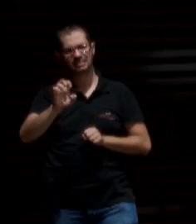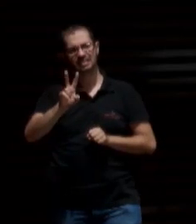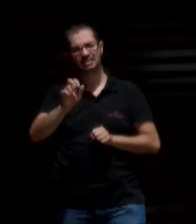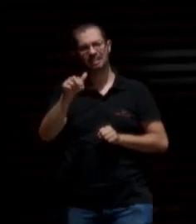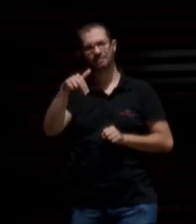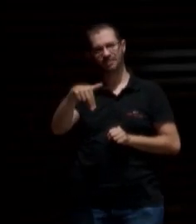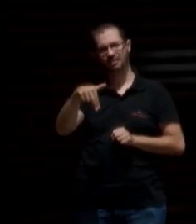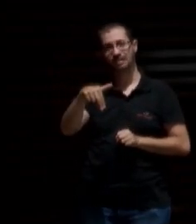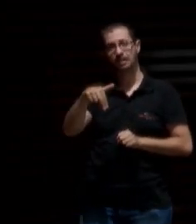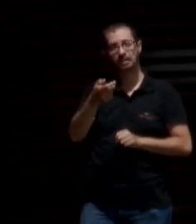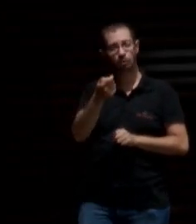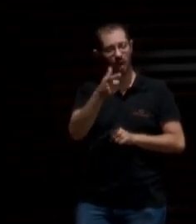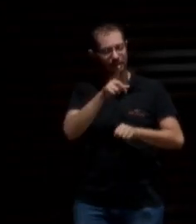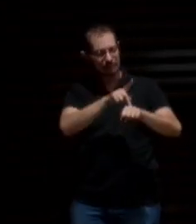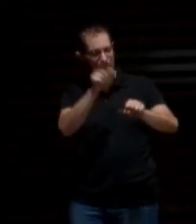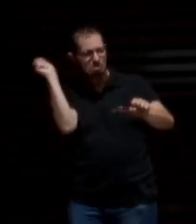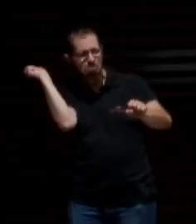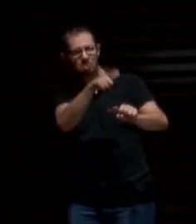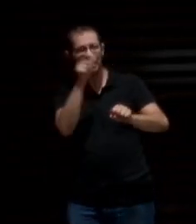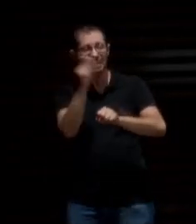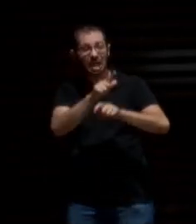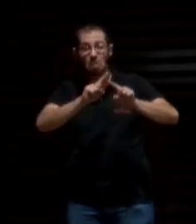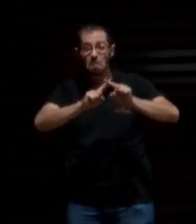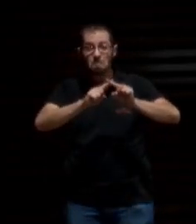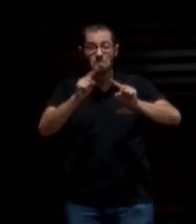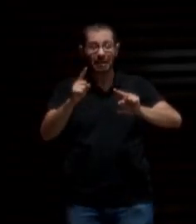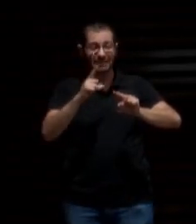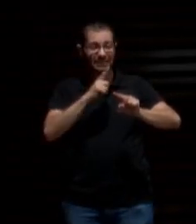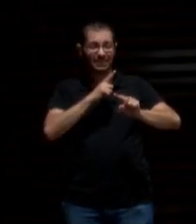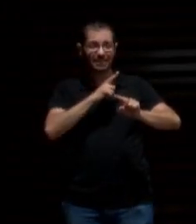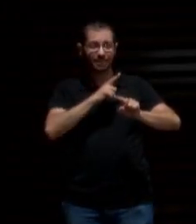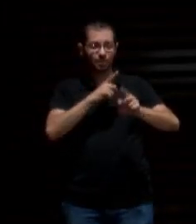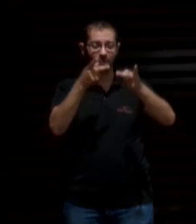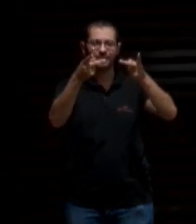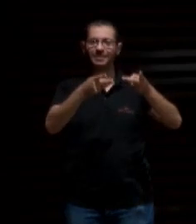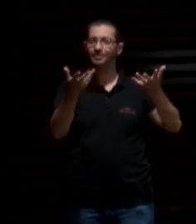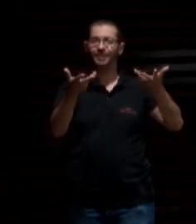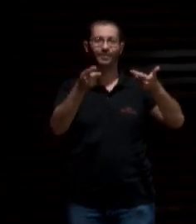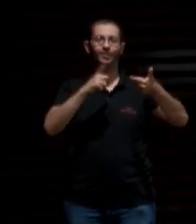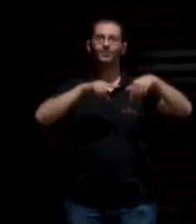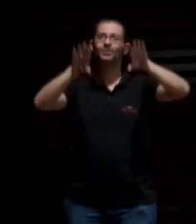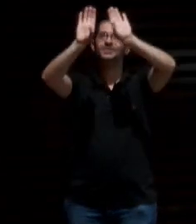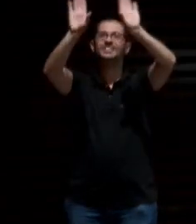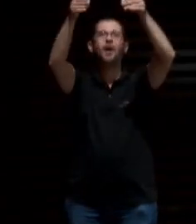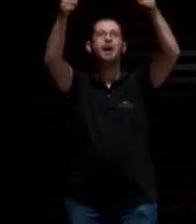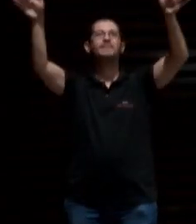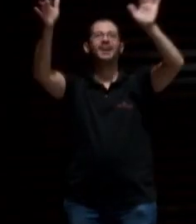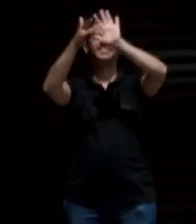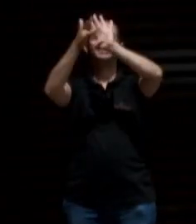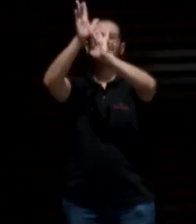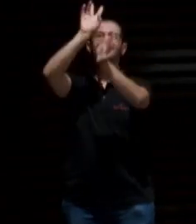tão maravilhosa que ele viu o céu aberto e o Senhor Jesus Cristo em pé, esperando ele